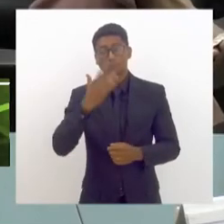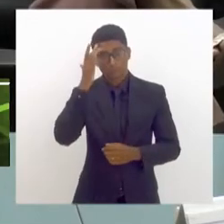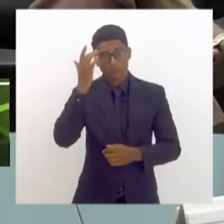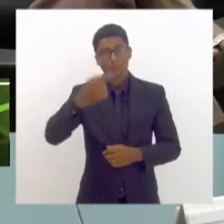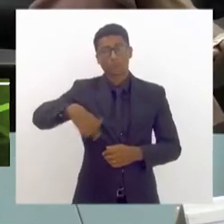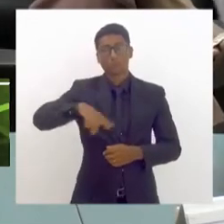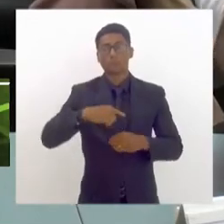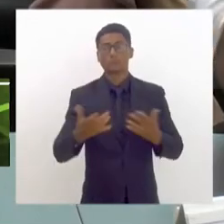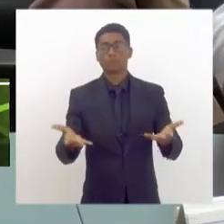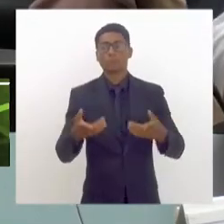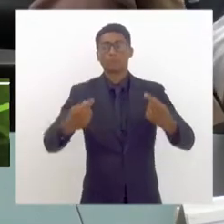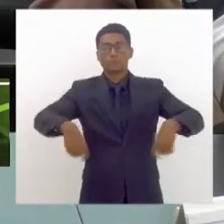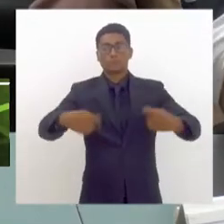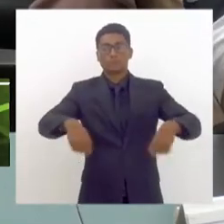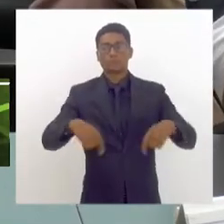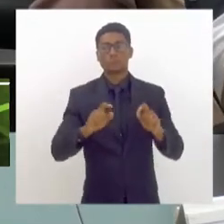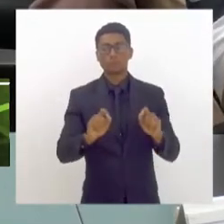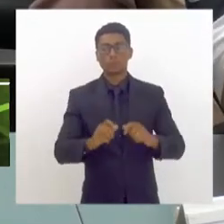a partir de agora,